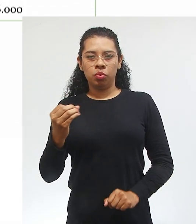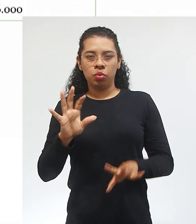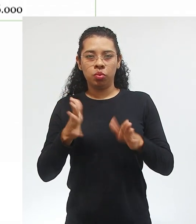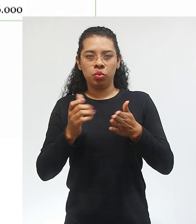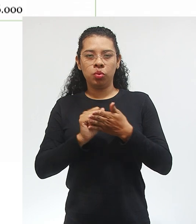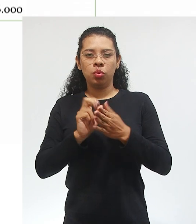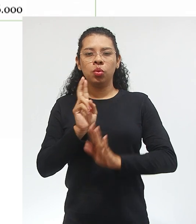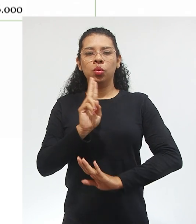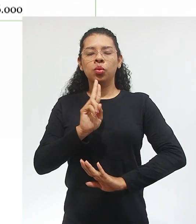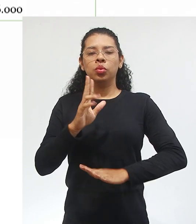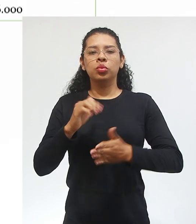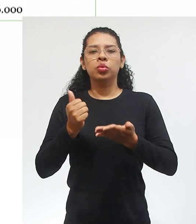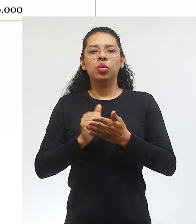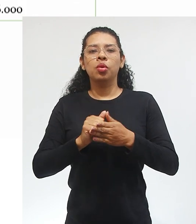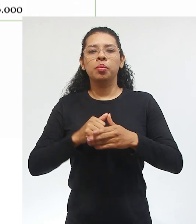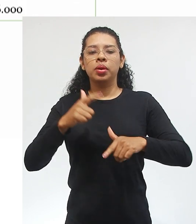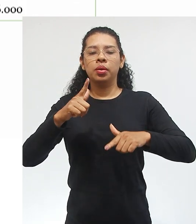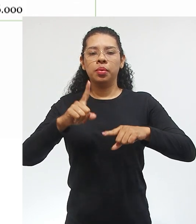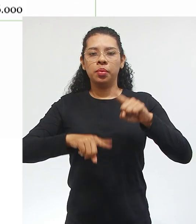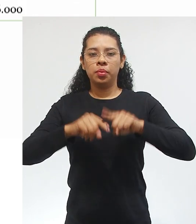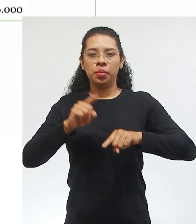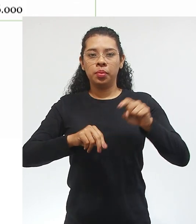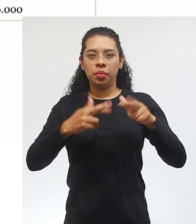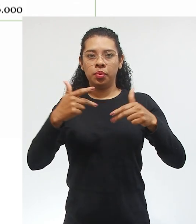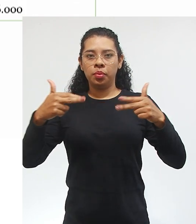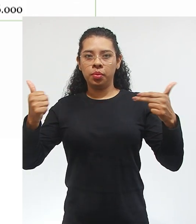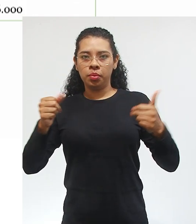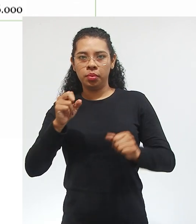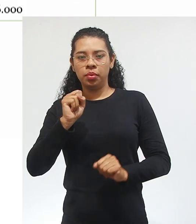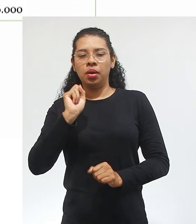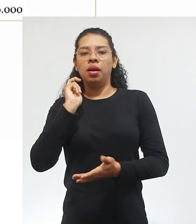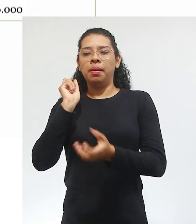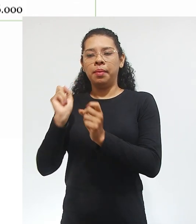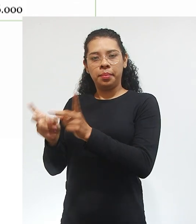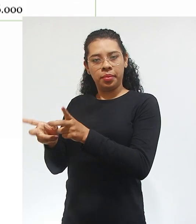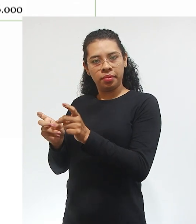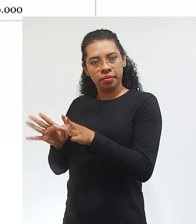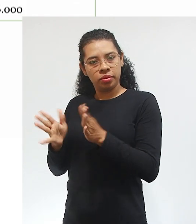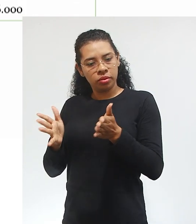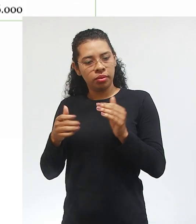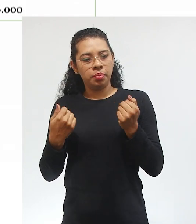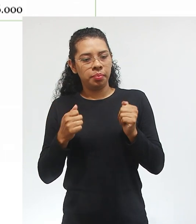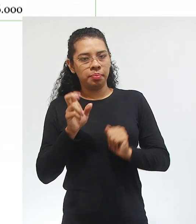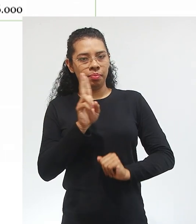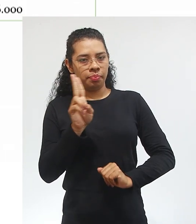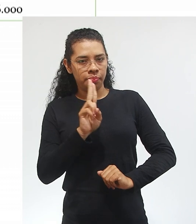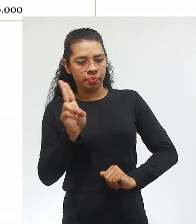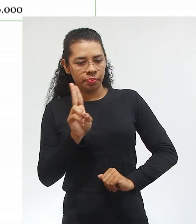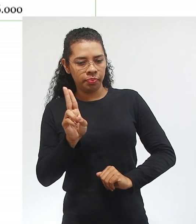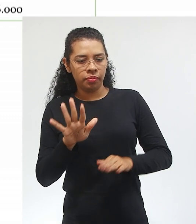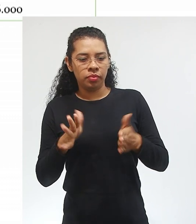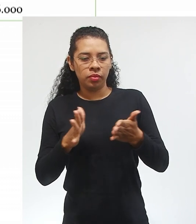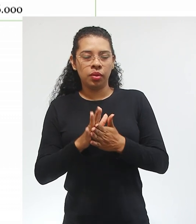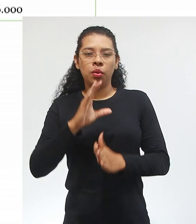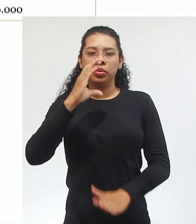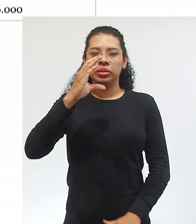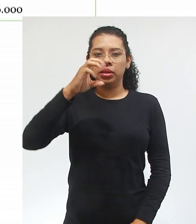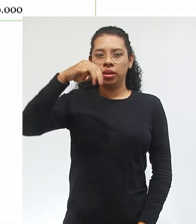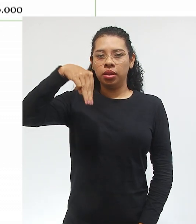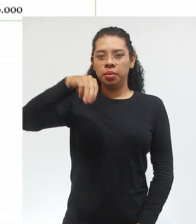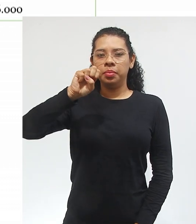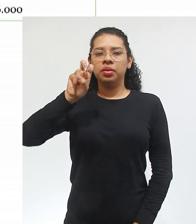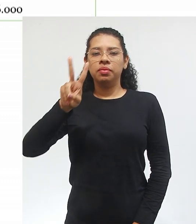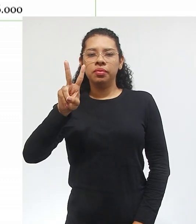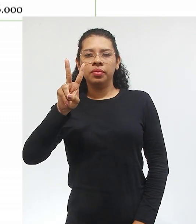mercadoria, que se chama custo de mercadoria vendida. Você vai mas ter o nome custos, isso mesmo. Quando vocês forem estudar mais